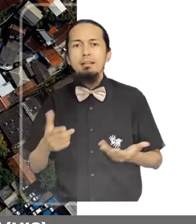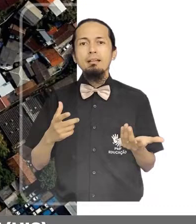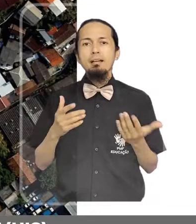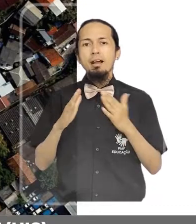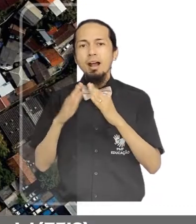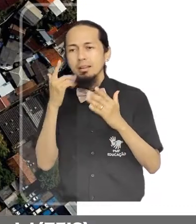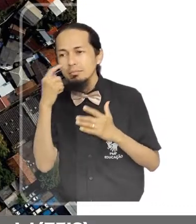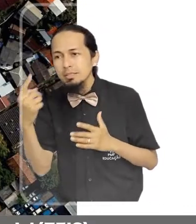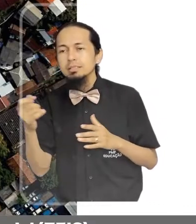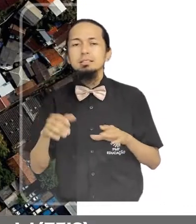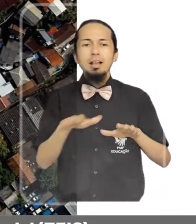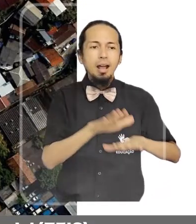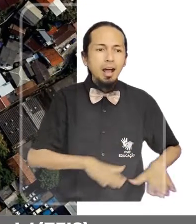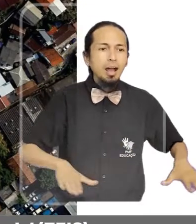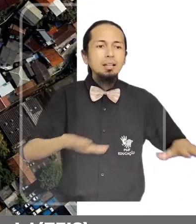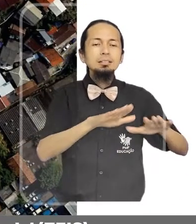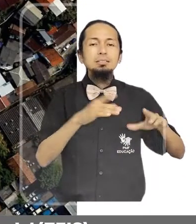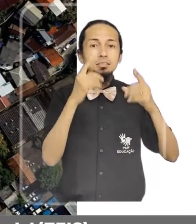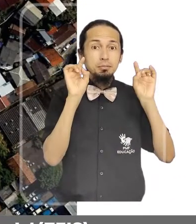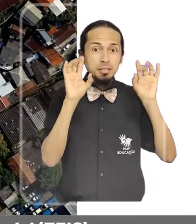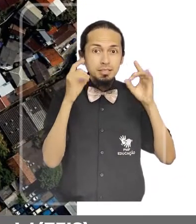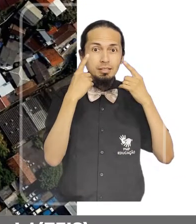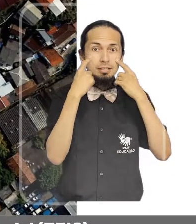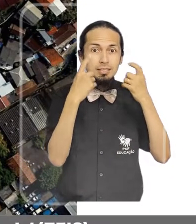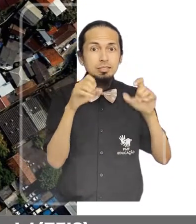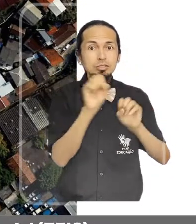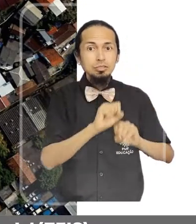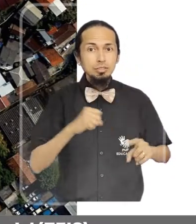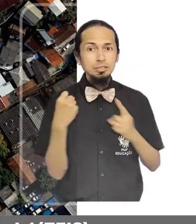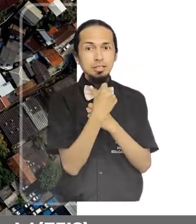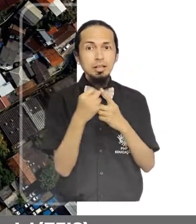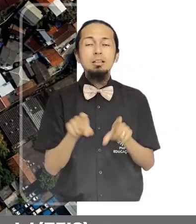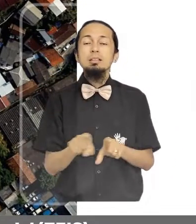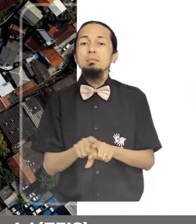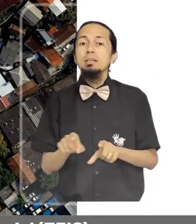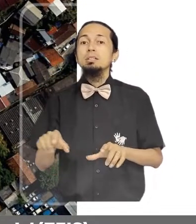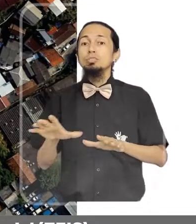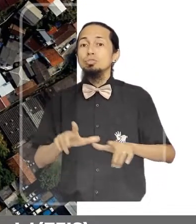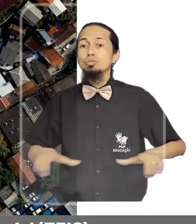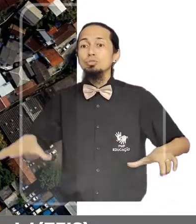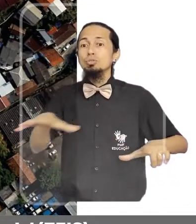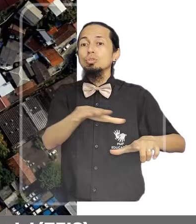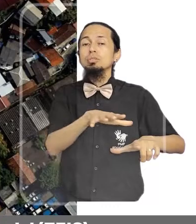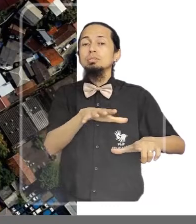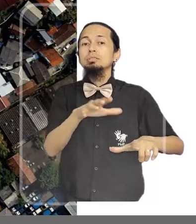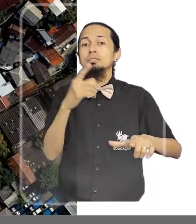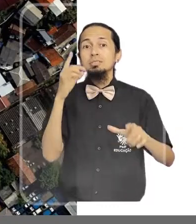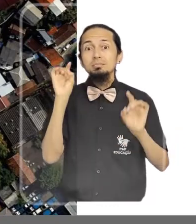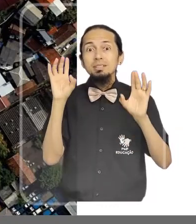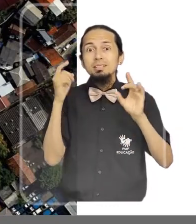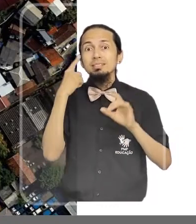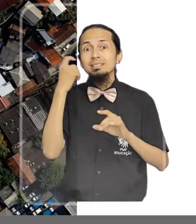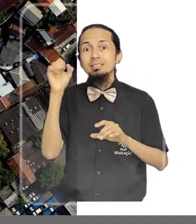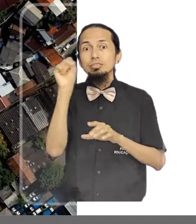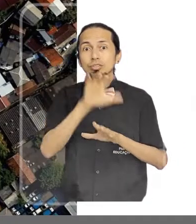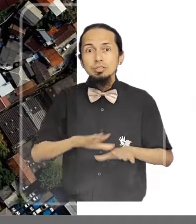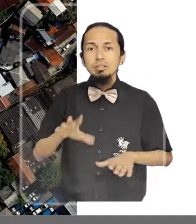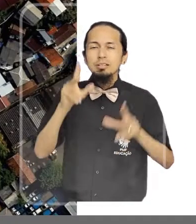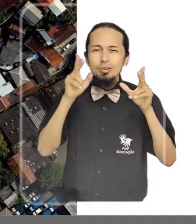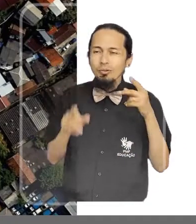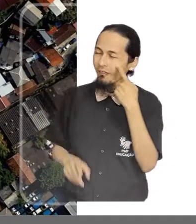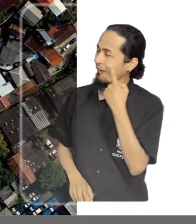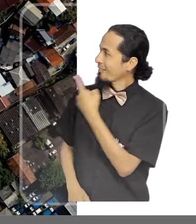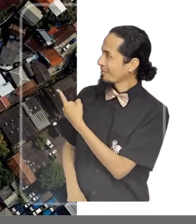interesse social, áreas de especial interesse social e zonas especiais de interesse social, como aparecem